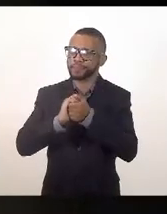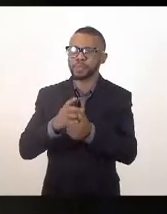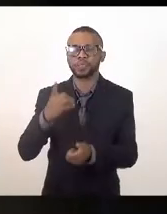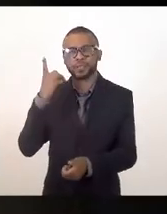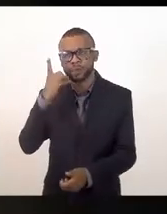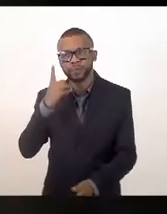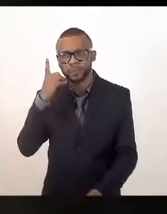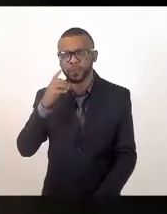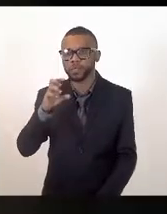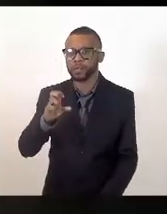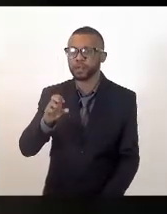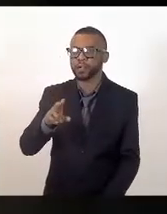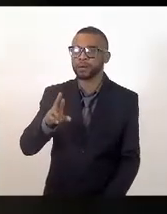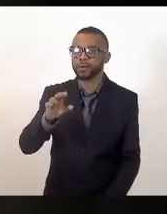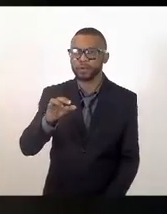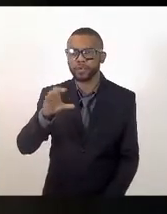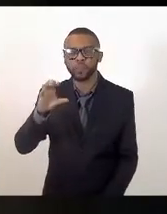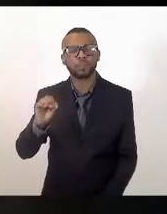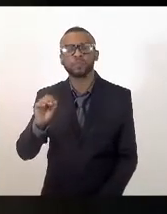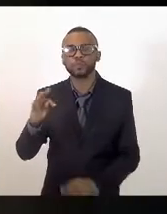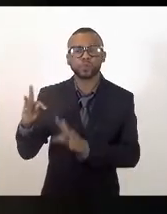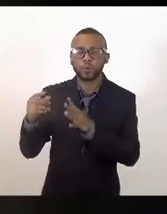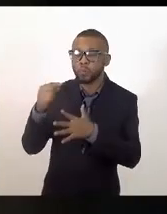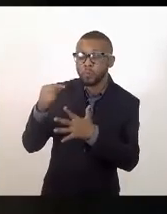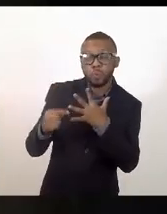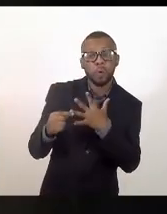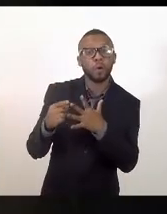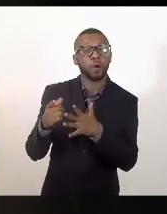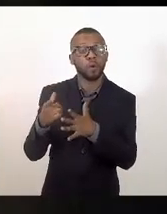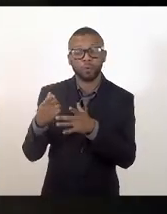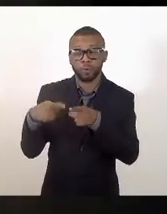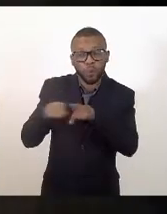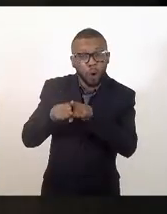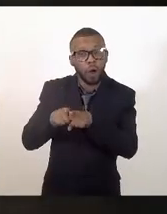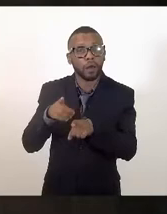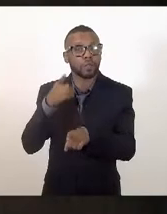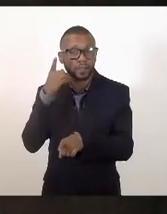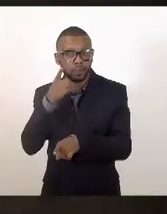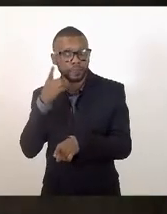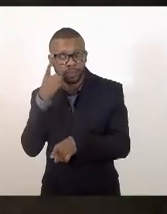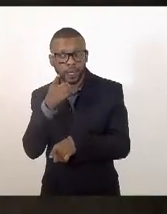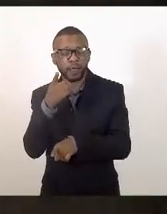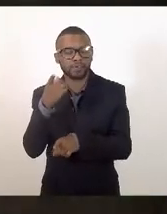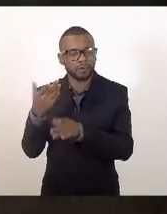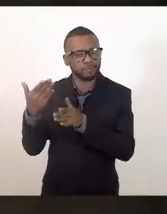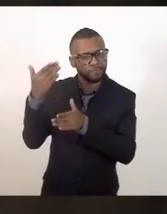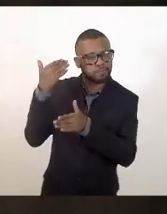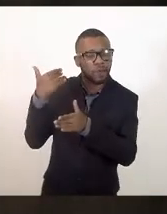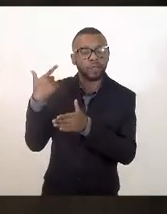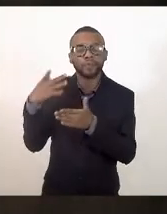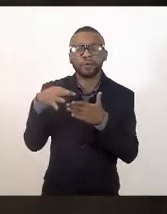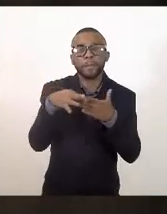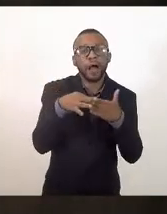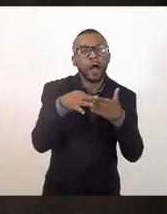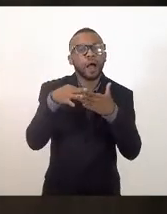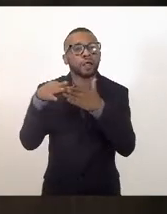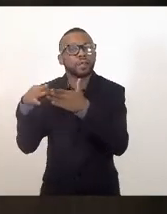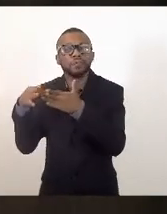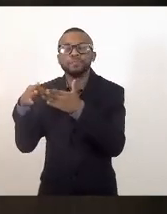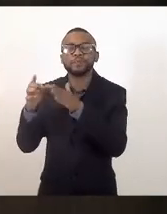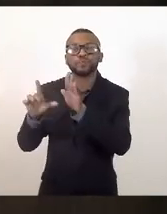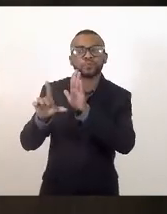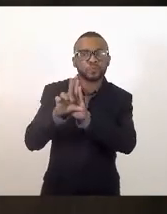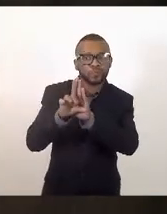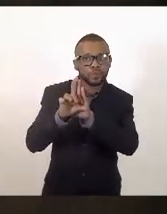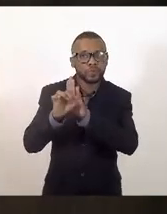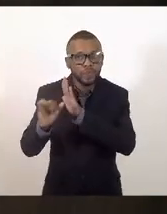pelo projeto, todos os coautores do projeto, dizer que, recentemente, fiz uma indicação legislativa, né, copiando o modelo implementado